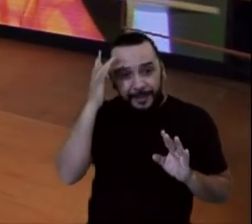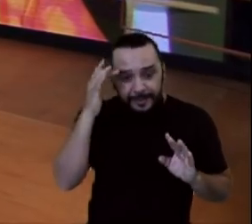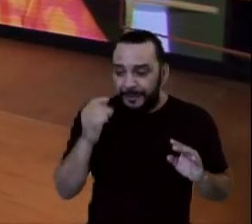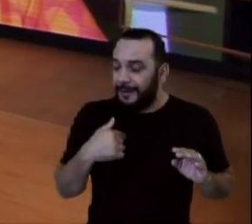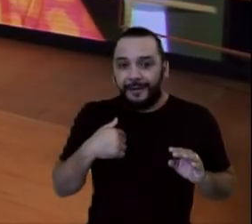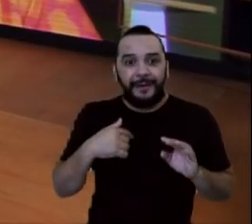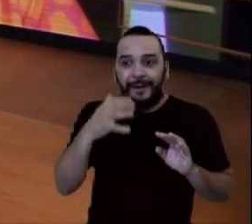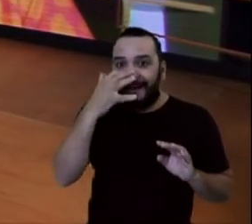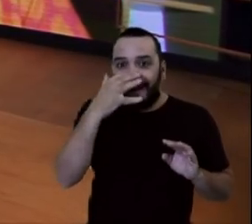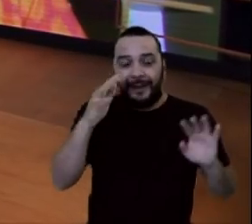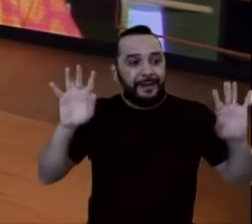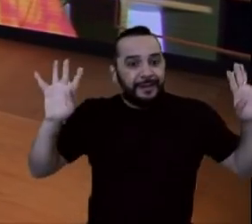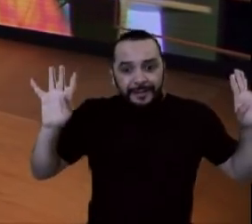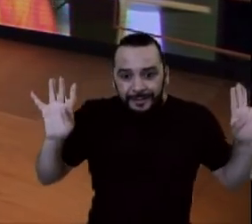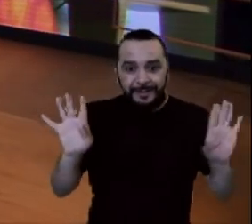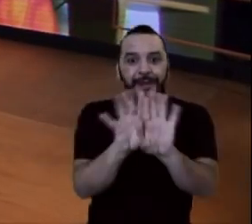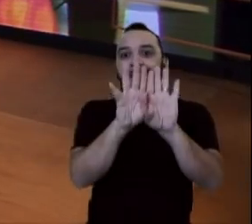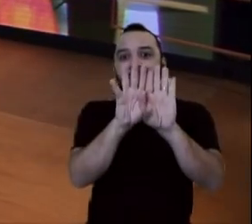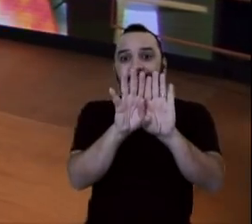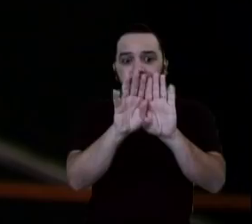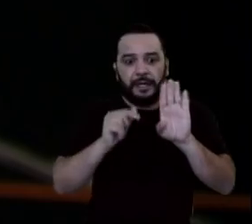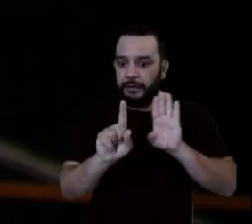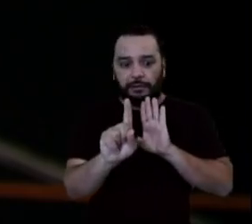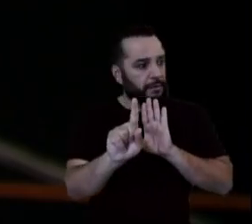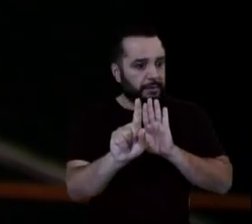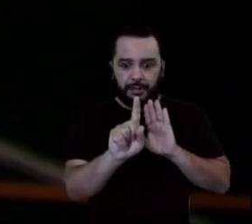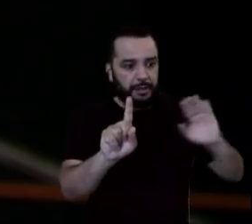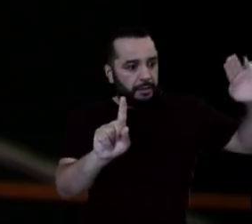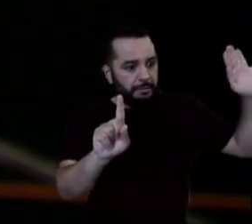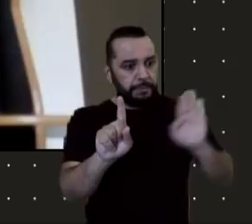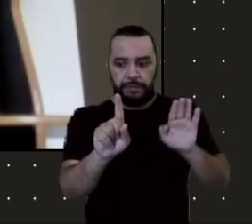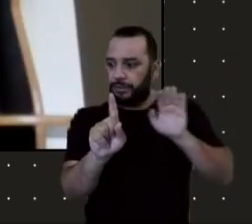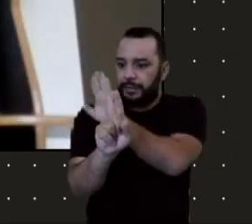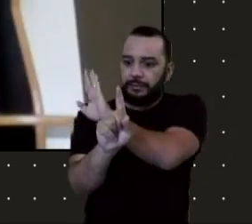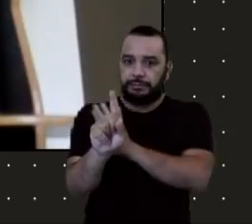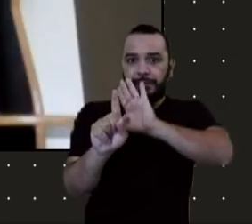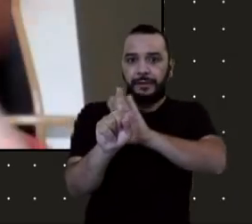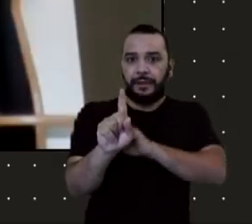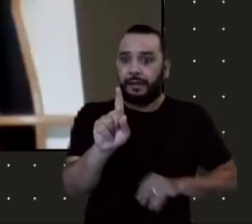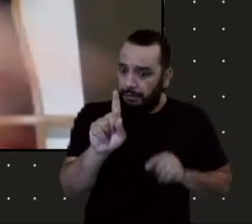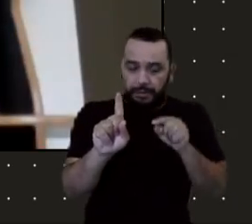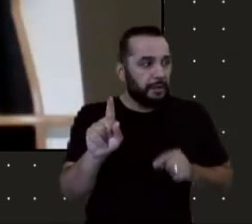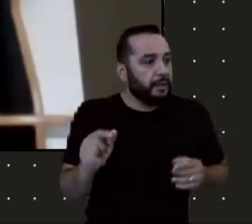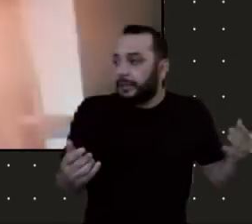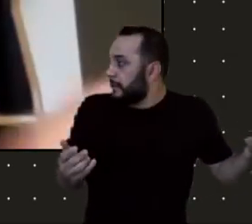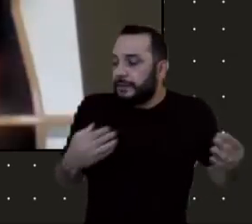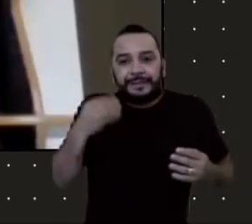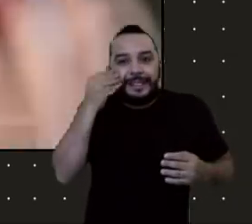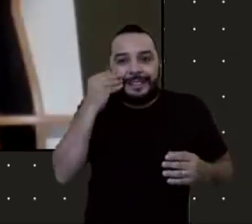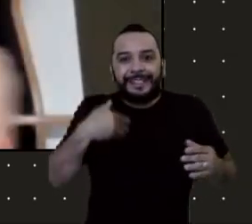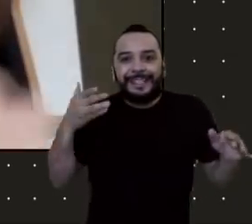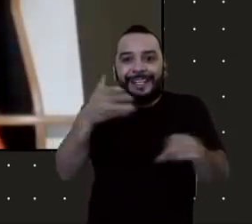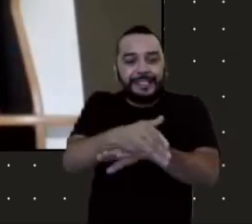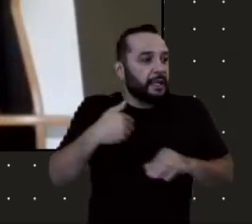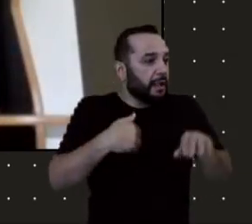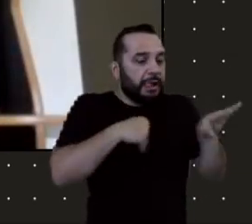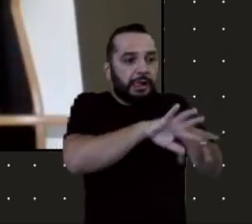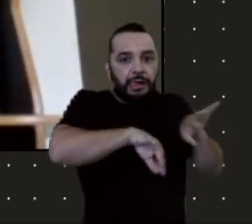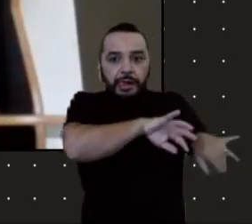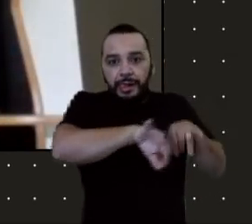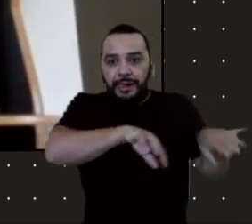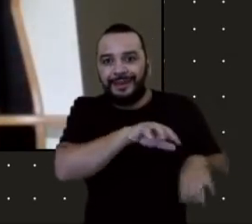teatro, pela plateia, que a cortina fechou, eu fiquei do lado de fora. Fiquei perdida, assim, tentando voltar. E